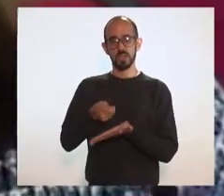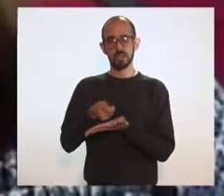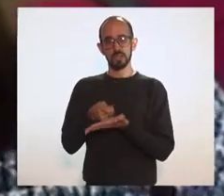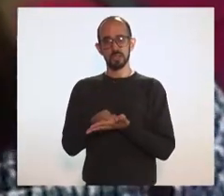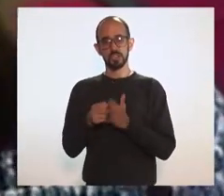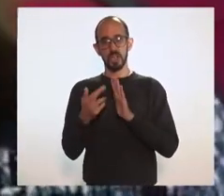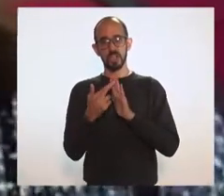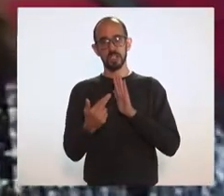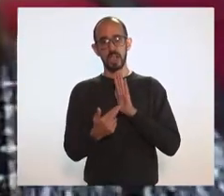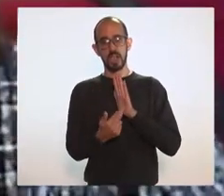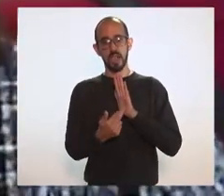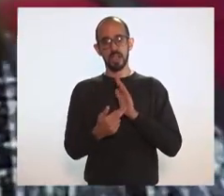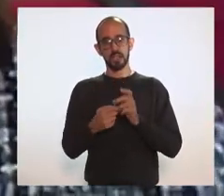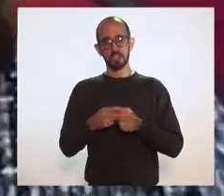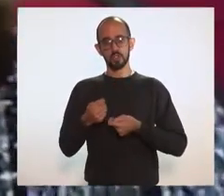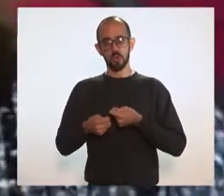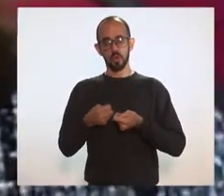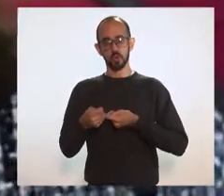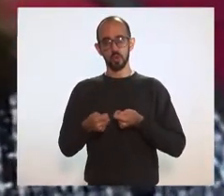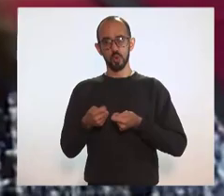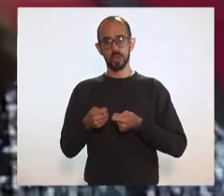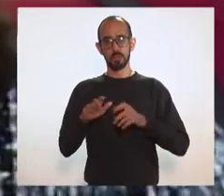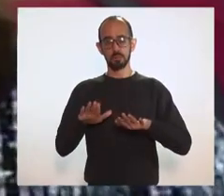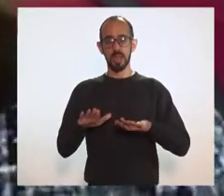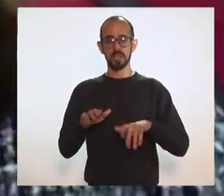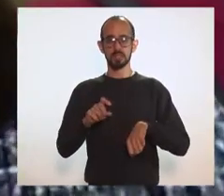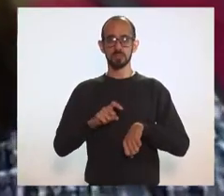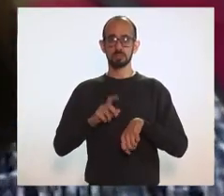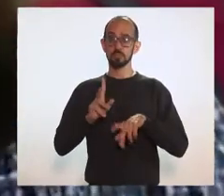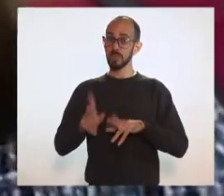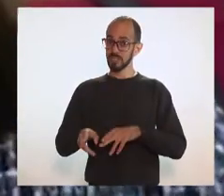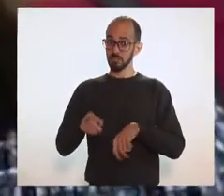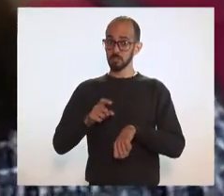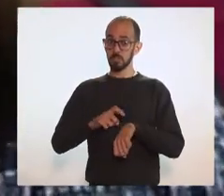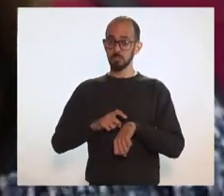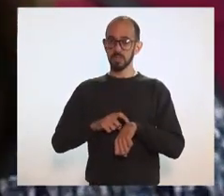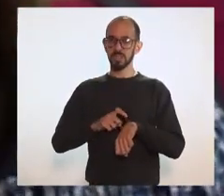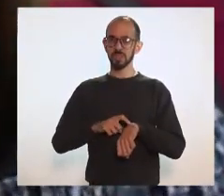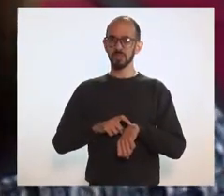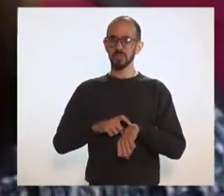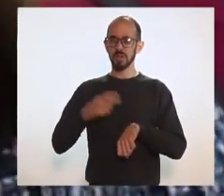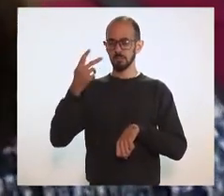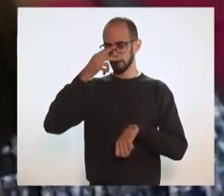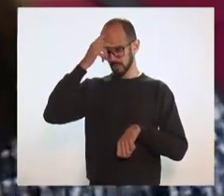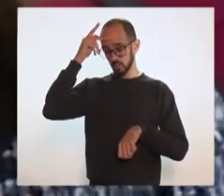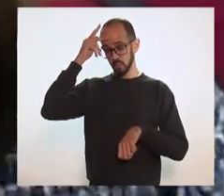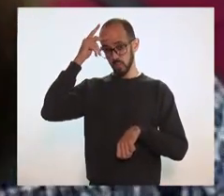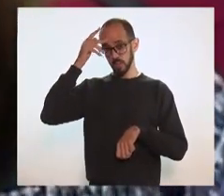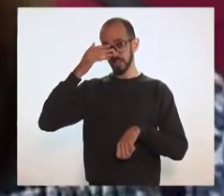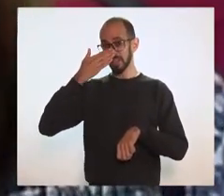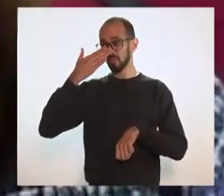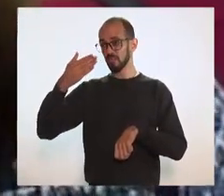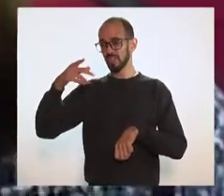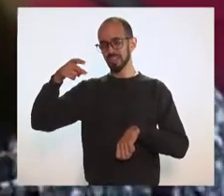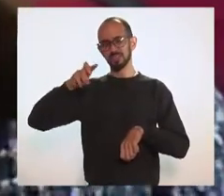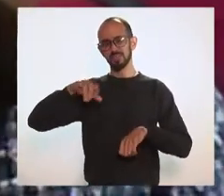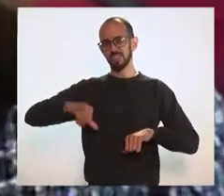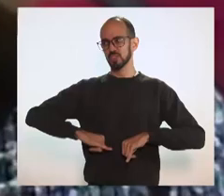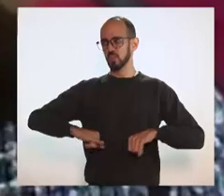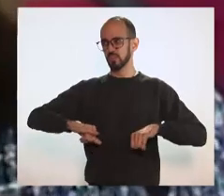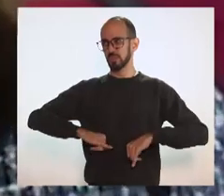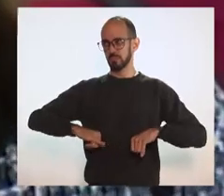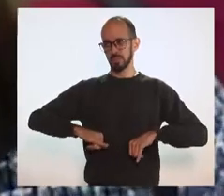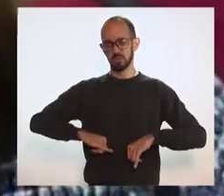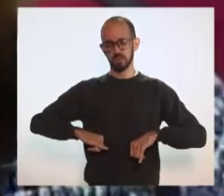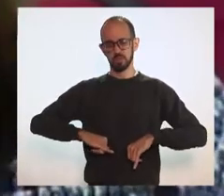regras de controle, e, enquanto isso, quem está na ponta é que vem sofrendo. A gente